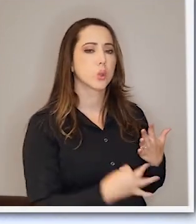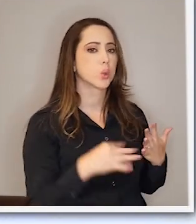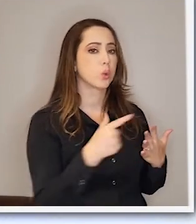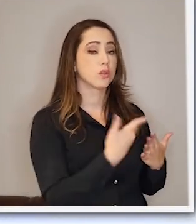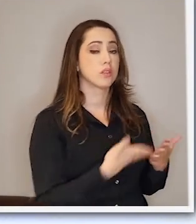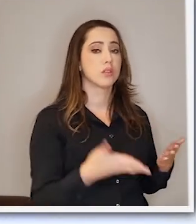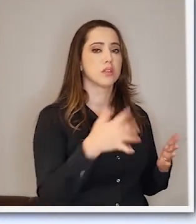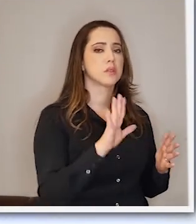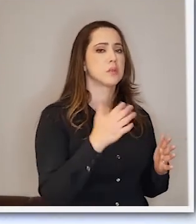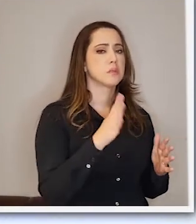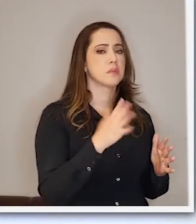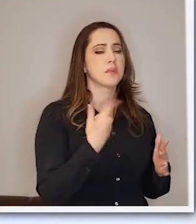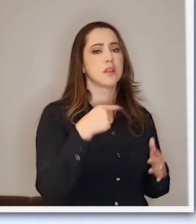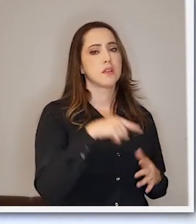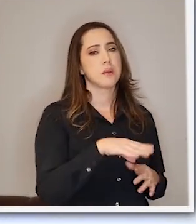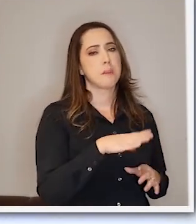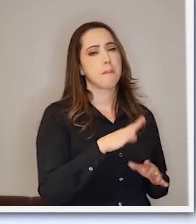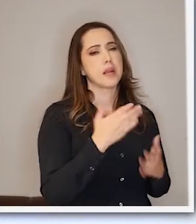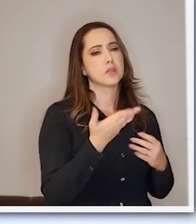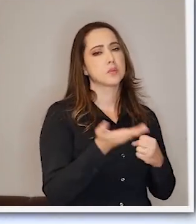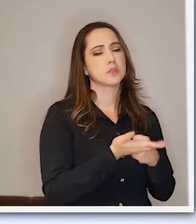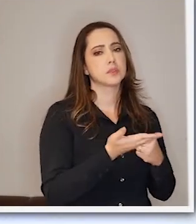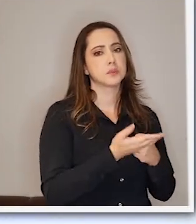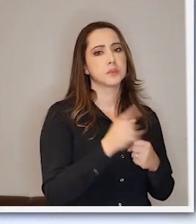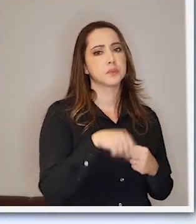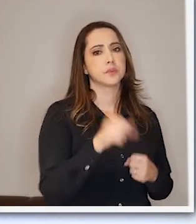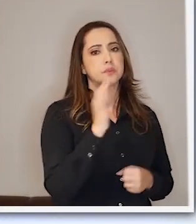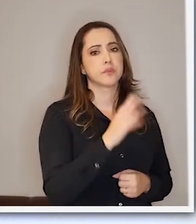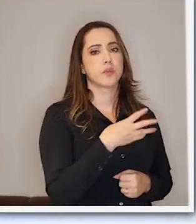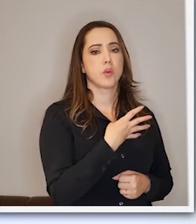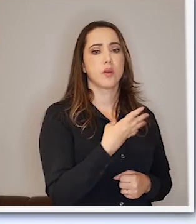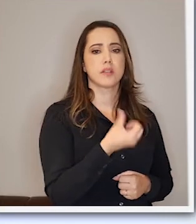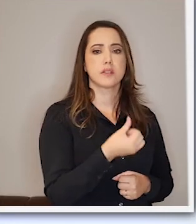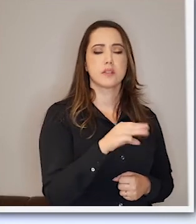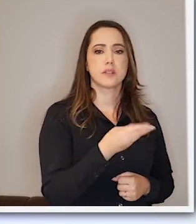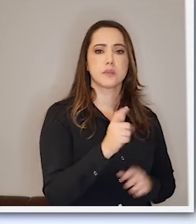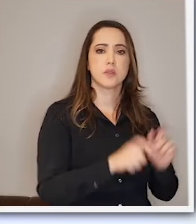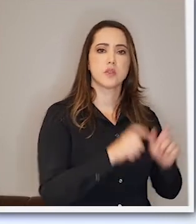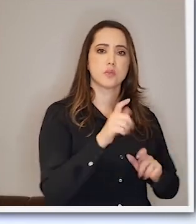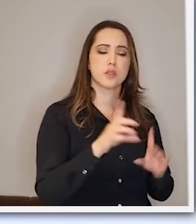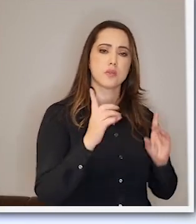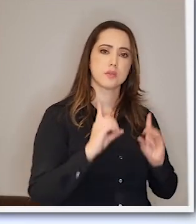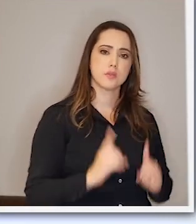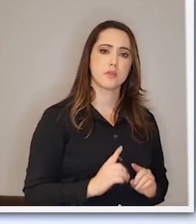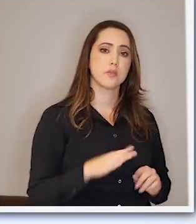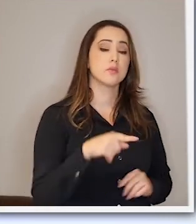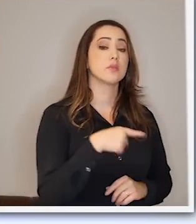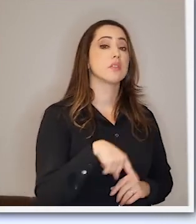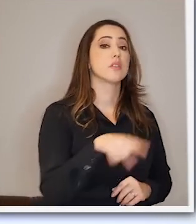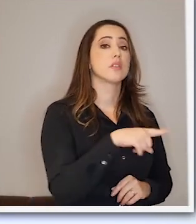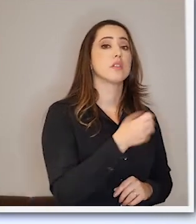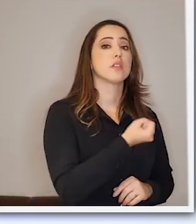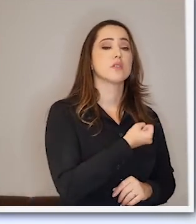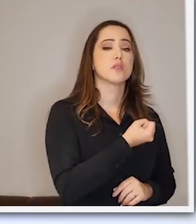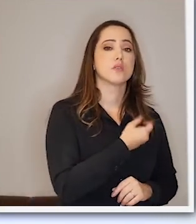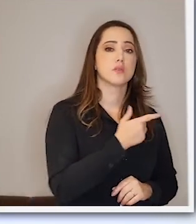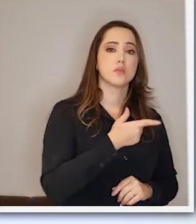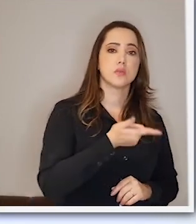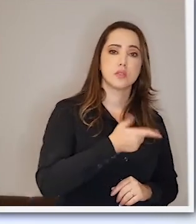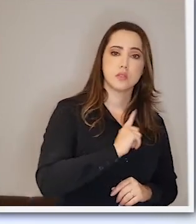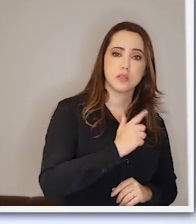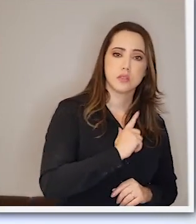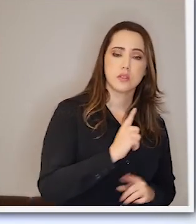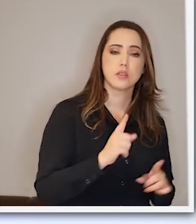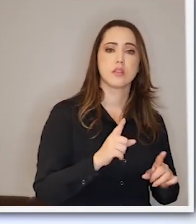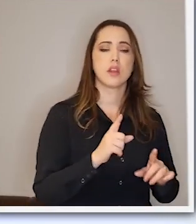Somados, pessoas com surdez, pessoas com deficiência física e outros tipos de deficiência, somos, em média aqui no Brasil, 46 milhões de